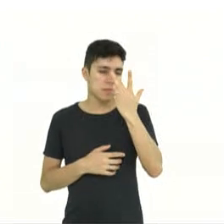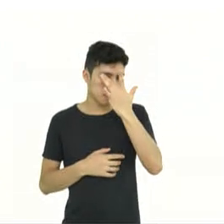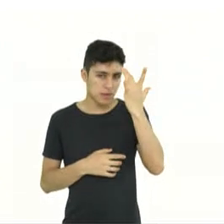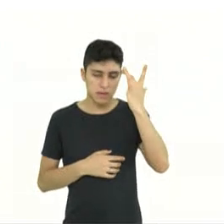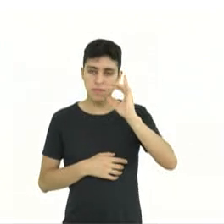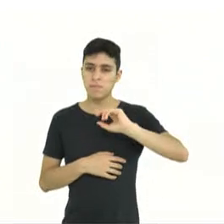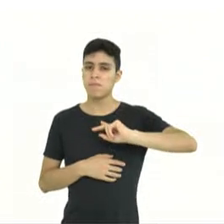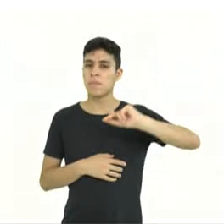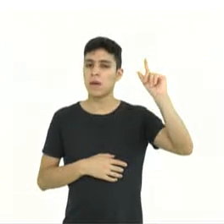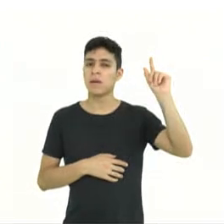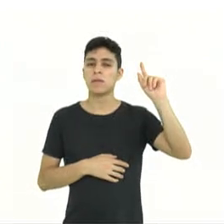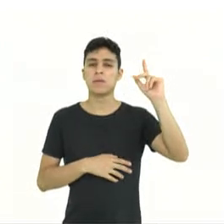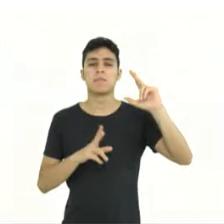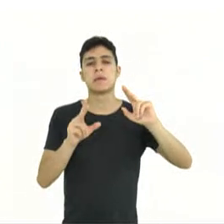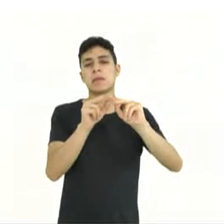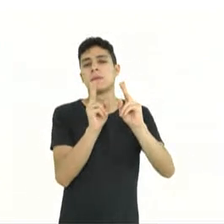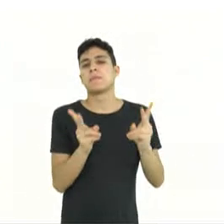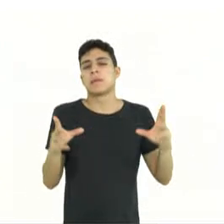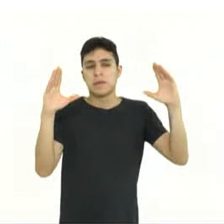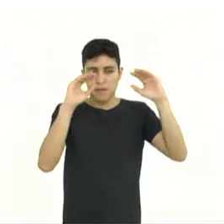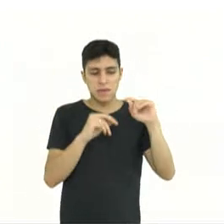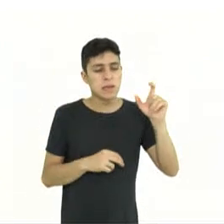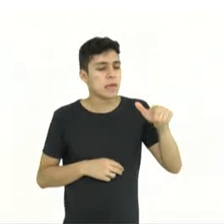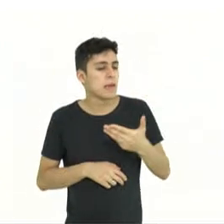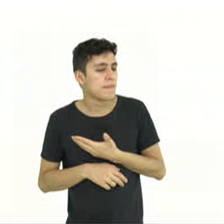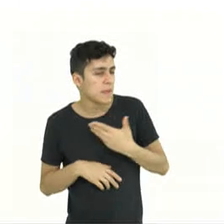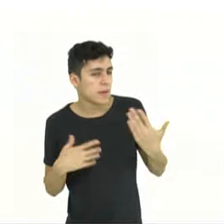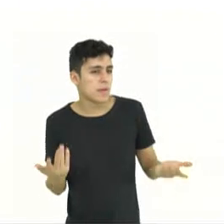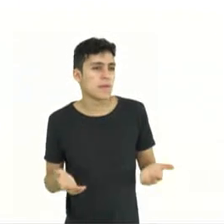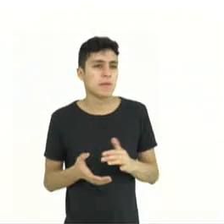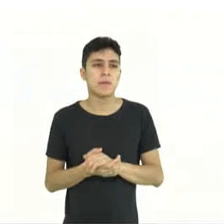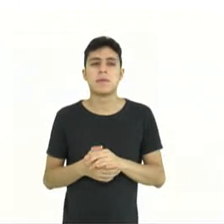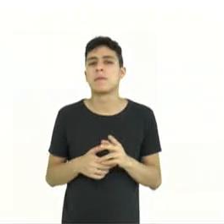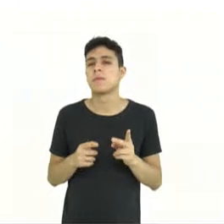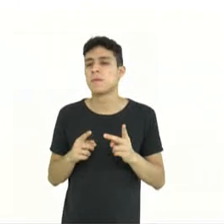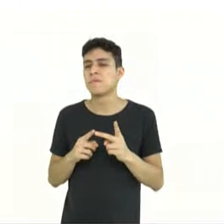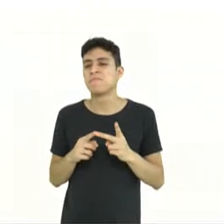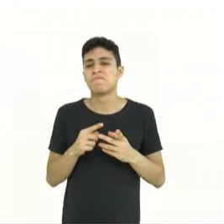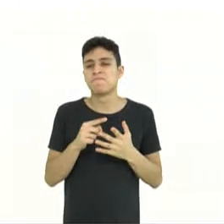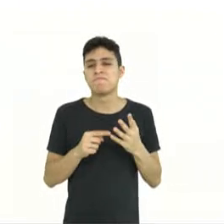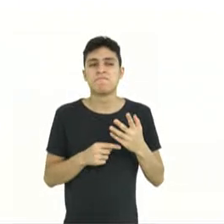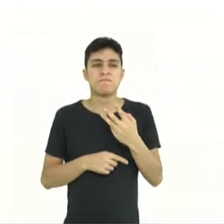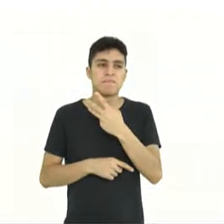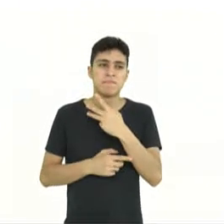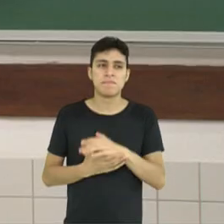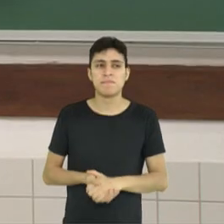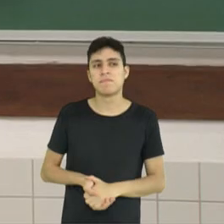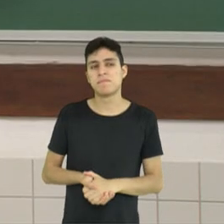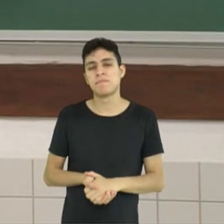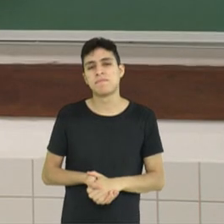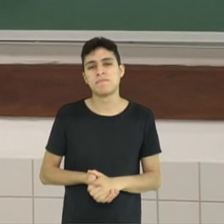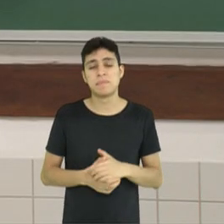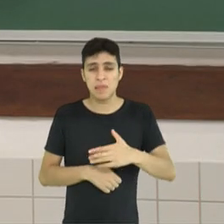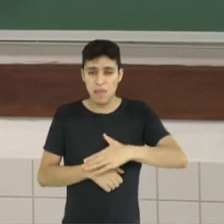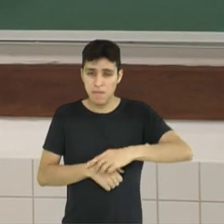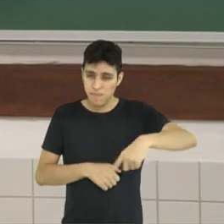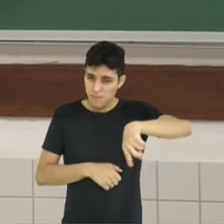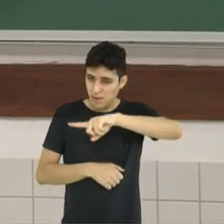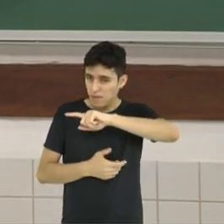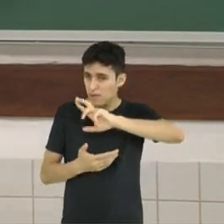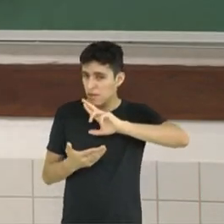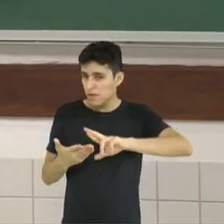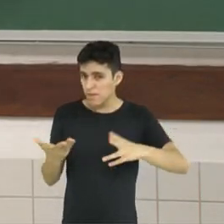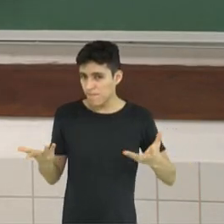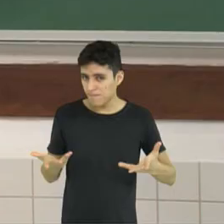parte para Paris na mesma noite quem era o amigo de Van Gogh Paul cézanne pulga outros lá Trek tempo para